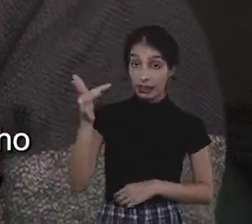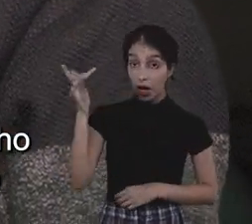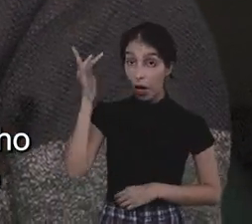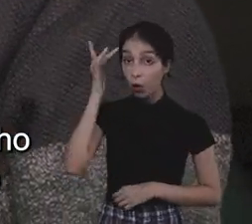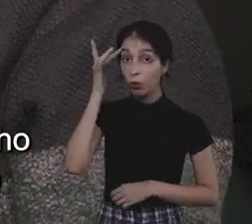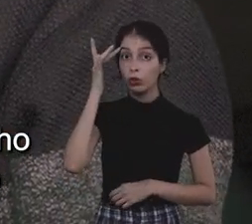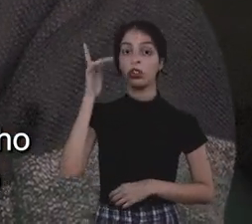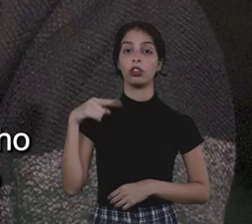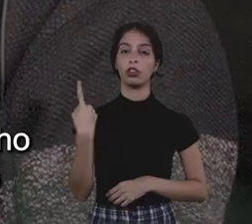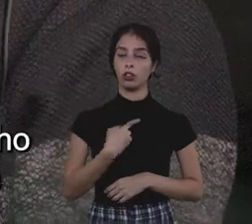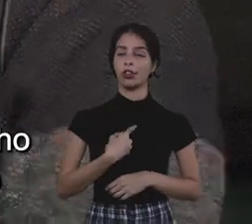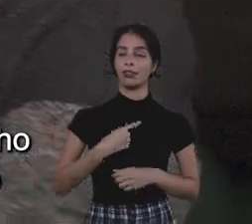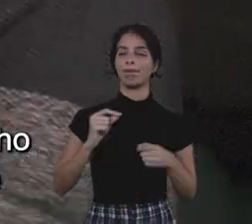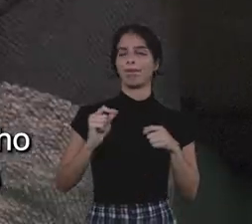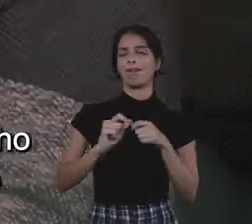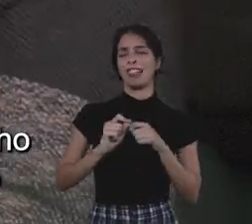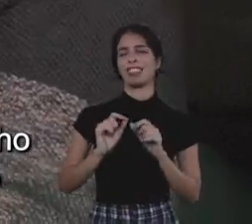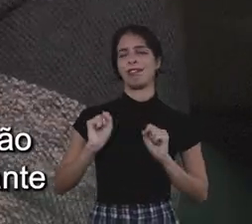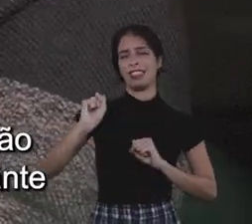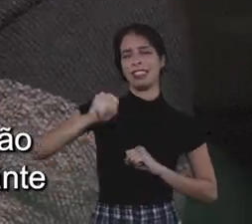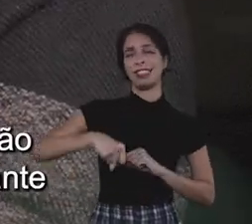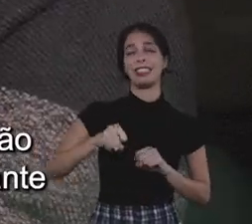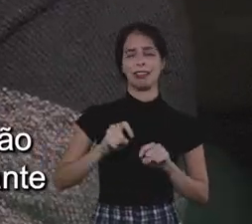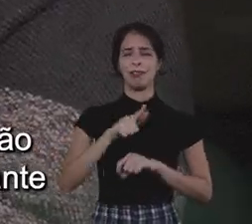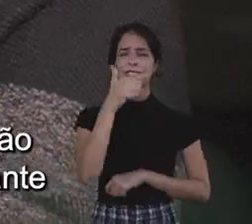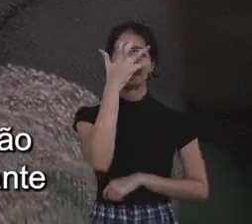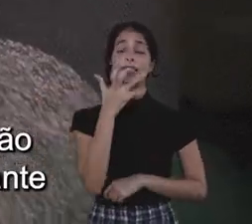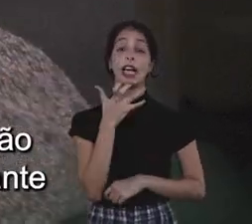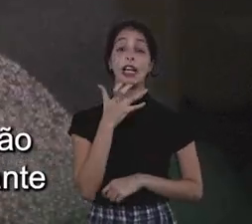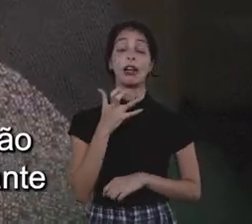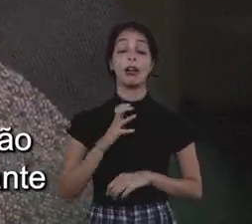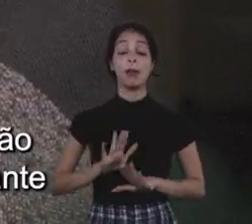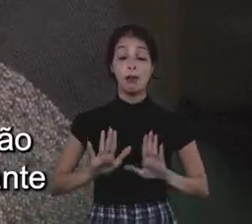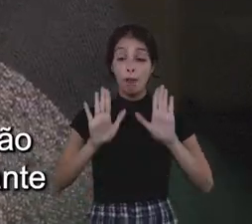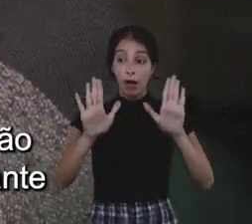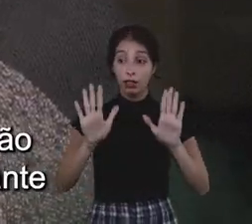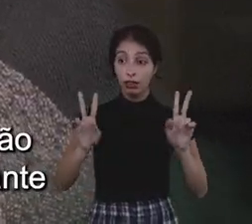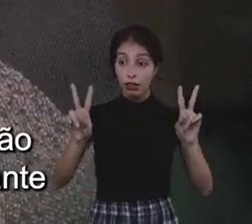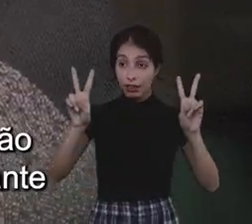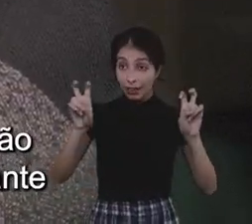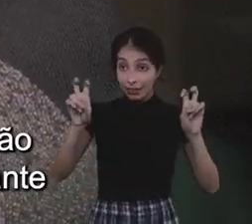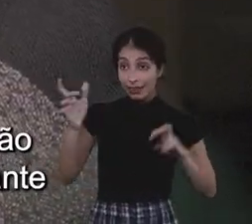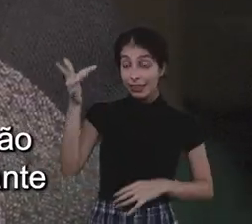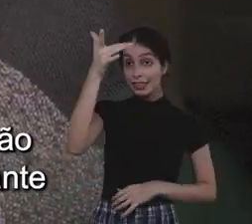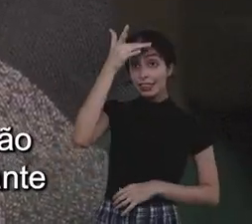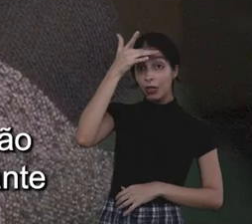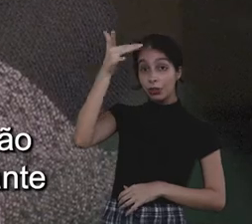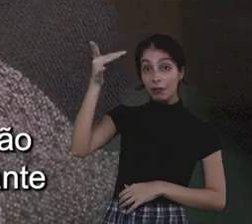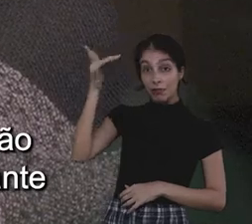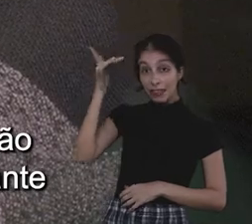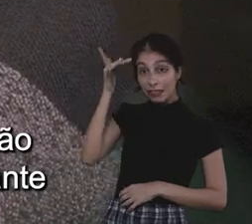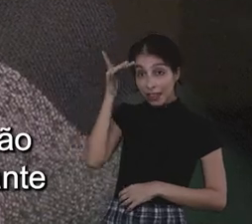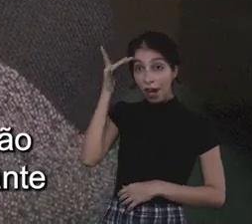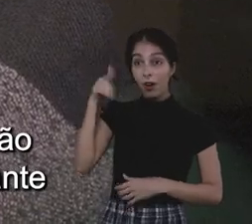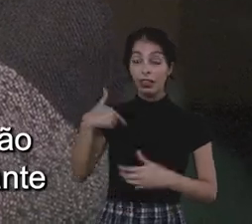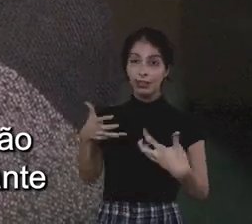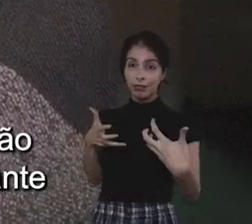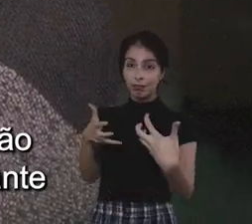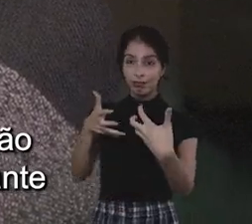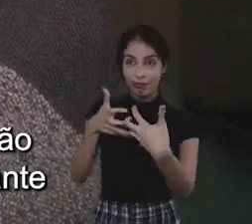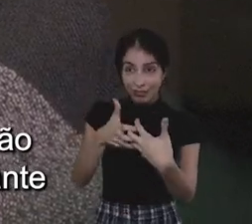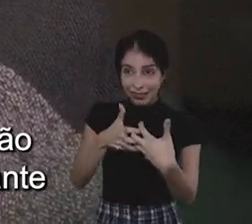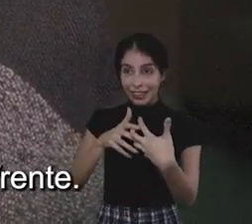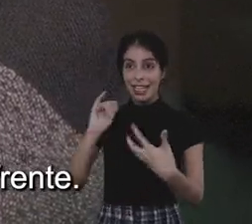a gente tá fazendo e está fazendo isso de uma maneira muito séria é colocar a preocupação com a saúde mental como uma